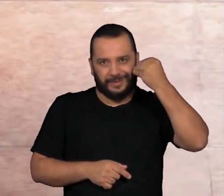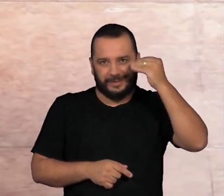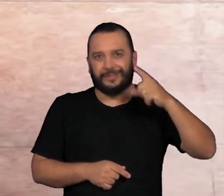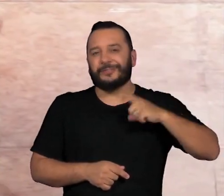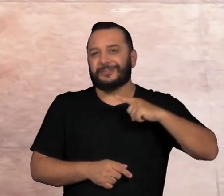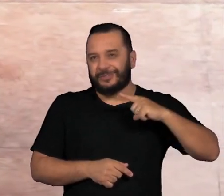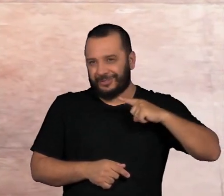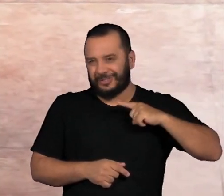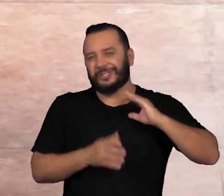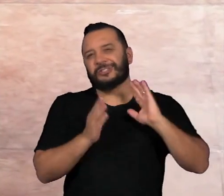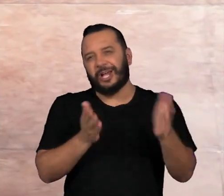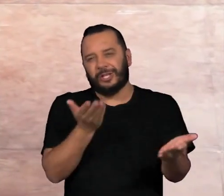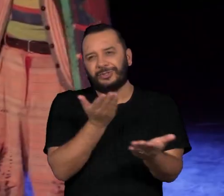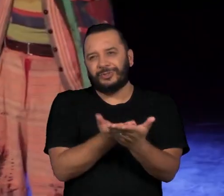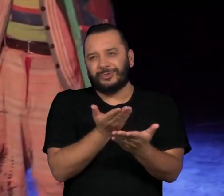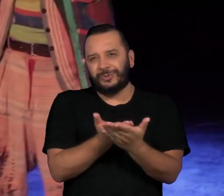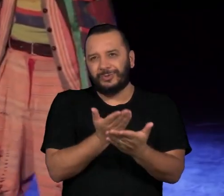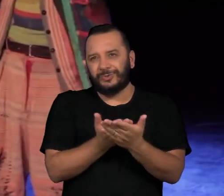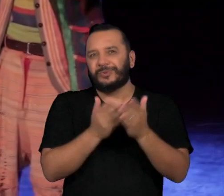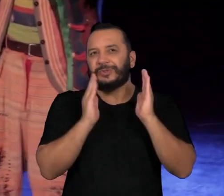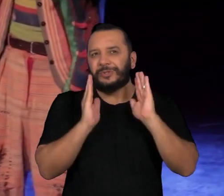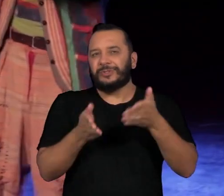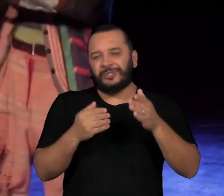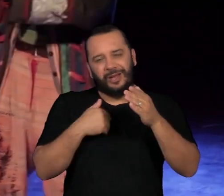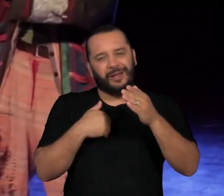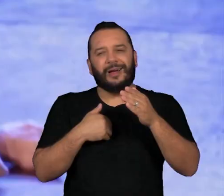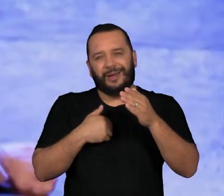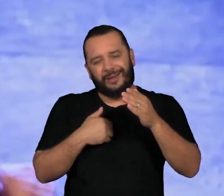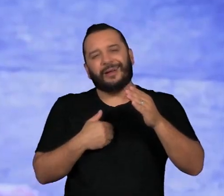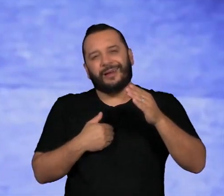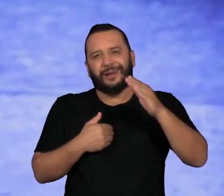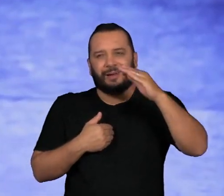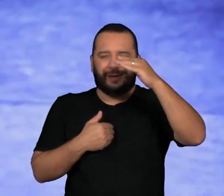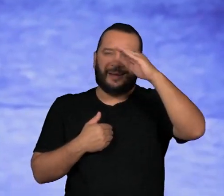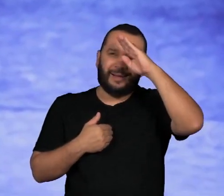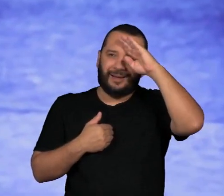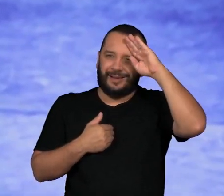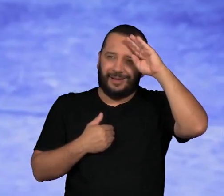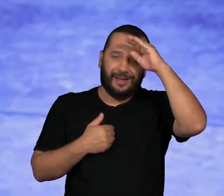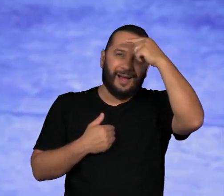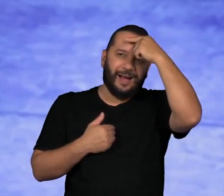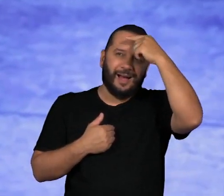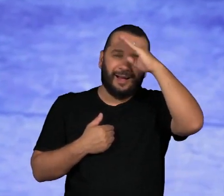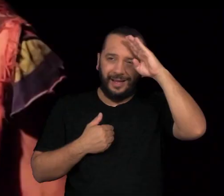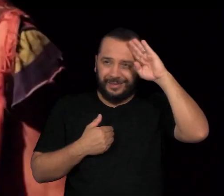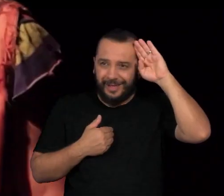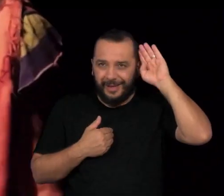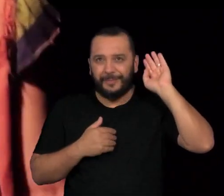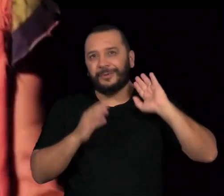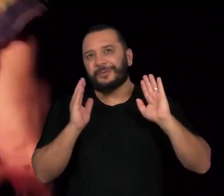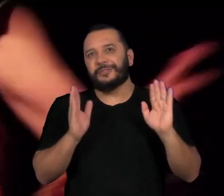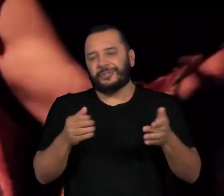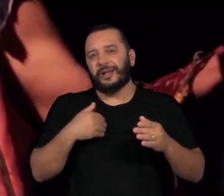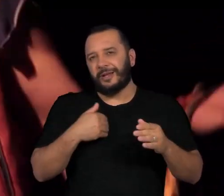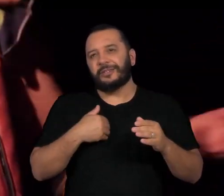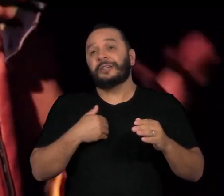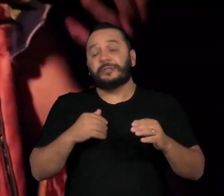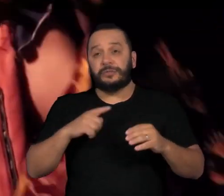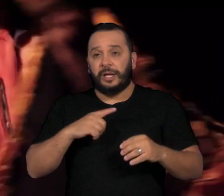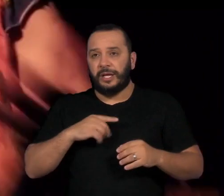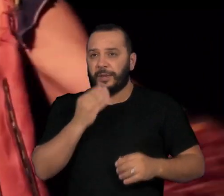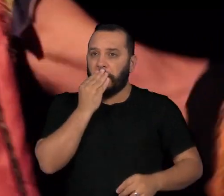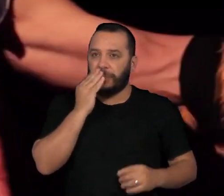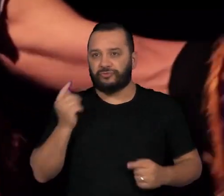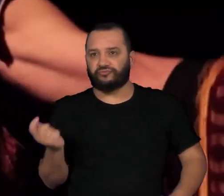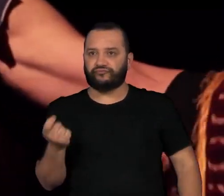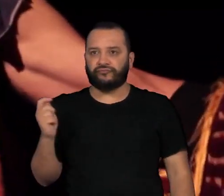estudos acadêmicos por exemplo FL arlequim da coméia delar a figura de Chaplin por exemplo ou afito né as figuras do da